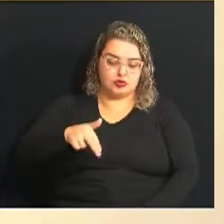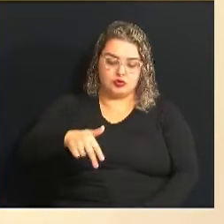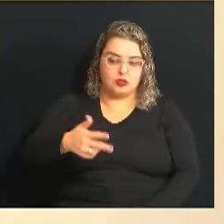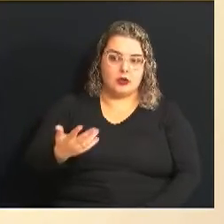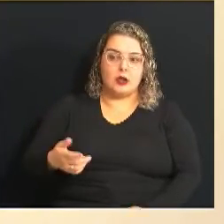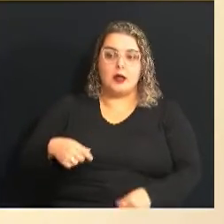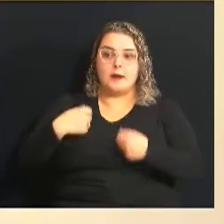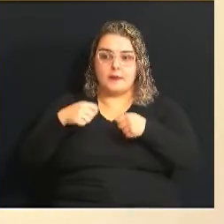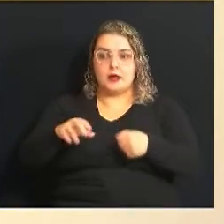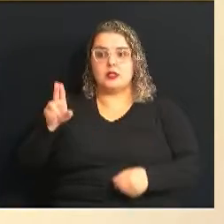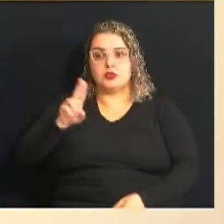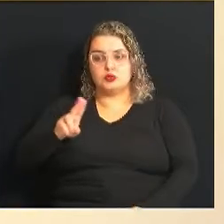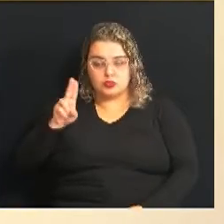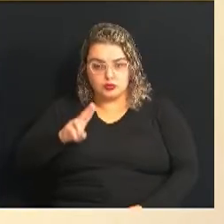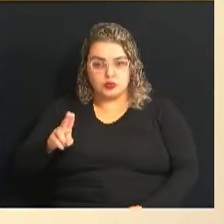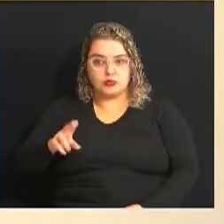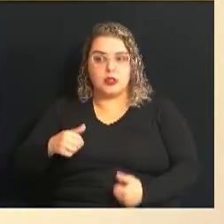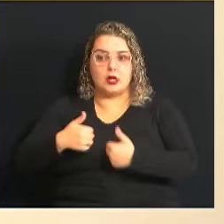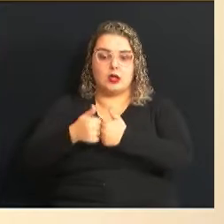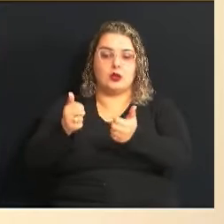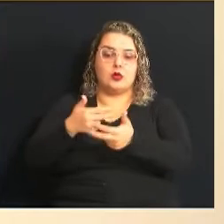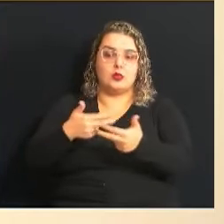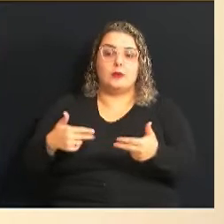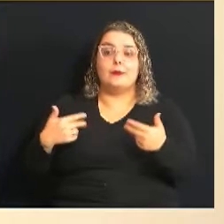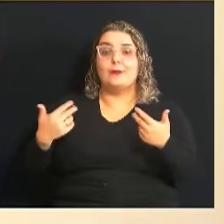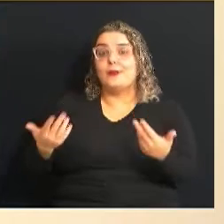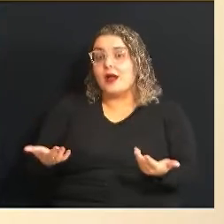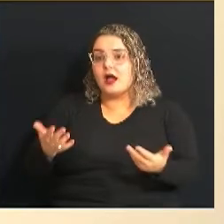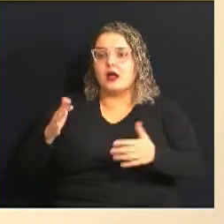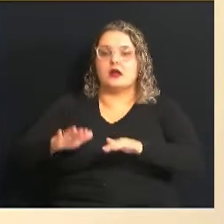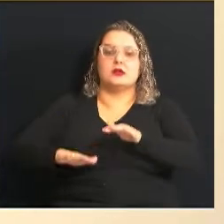de utilizar o transporte público, só que muitas